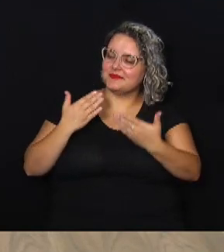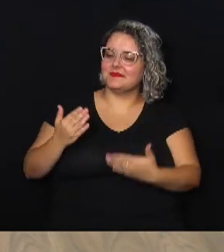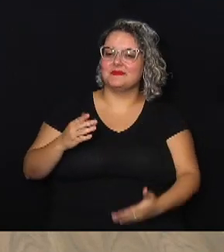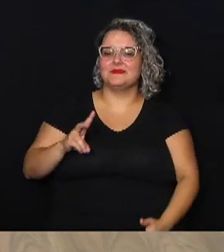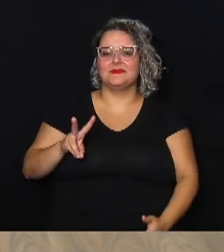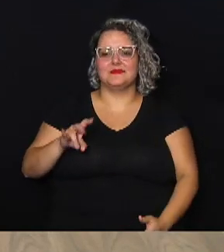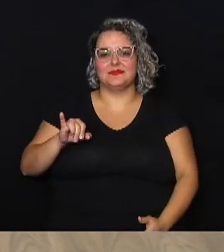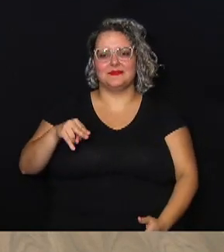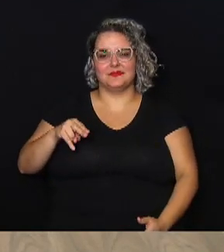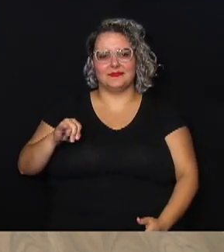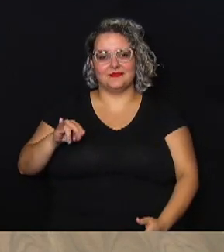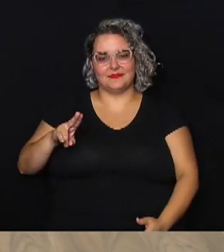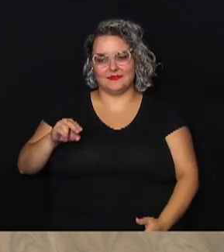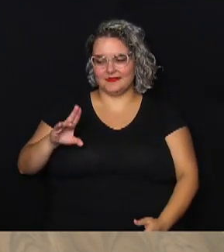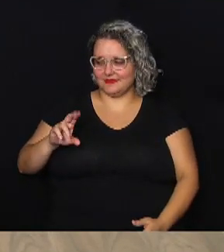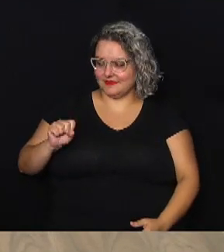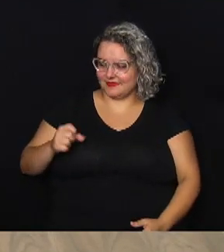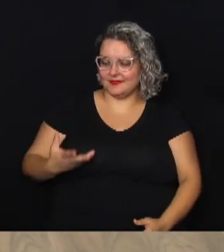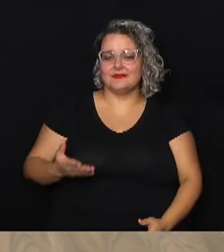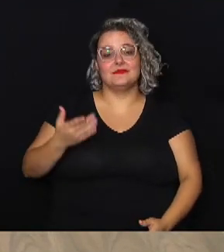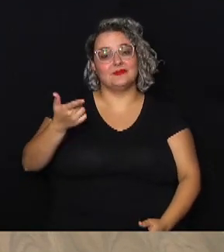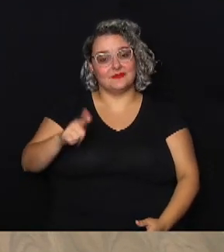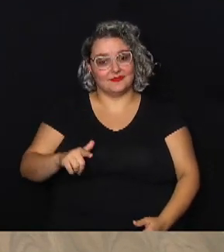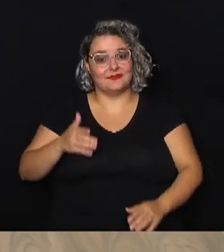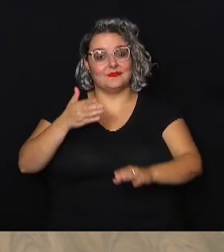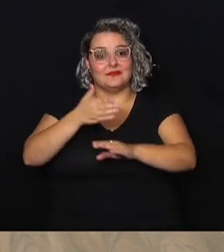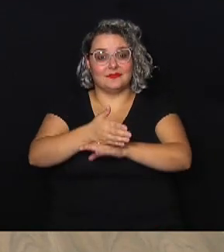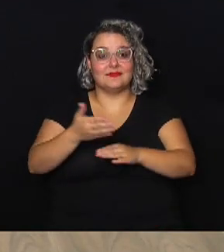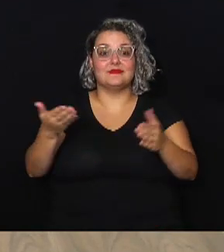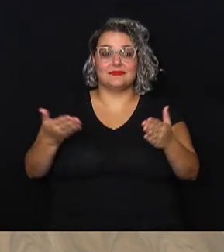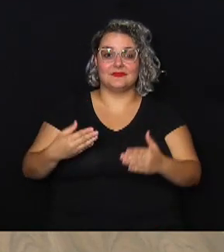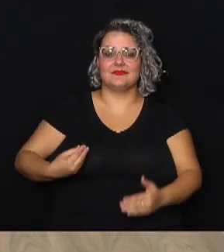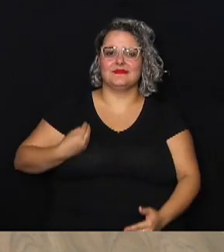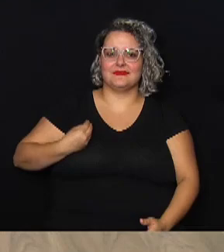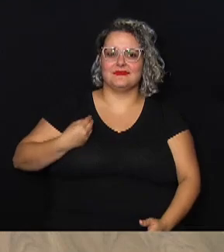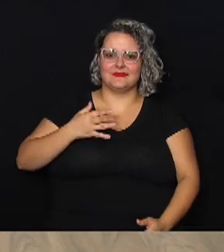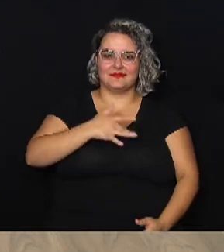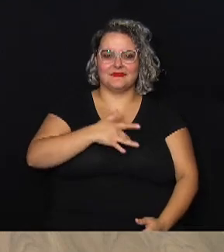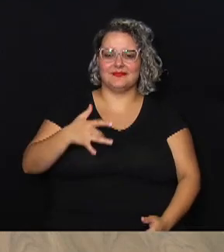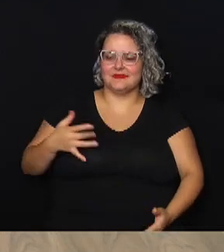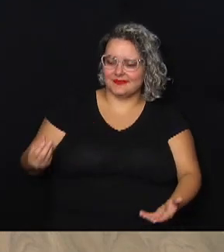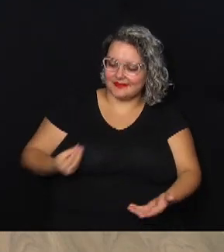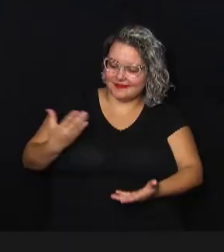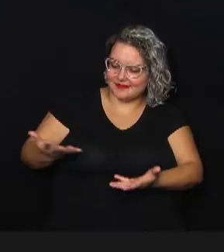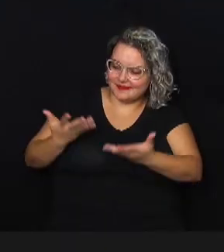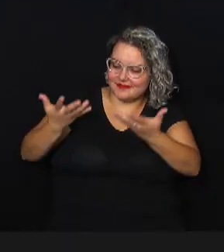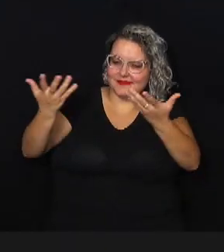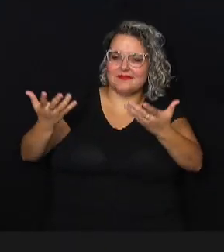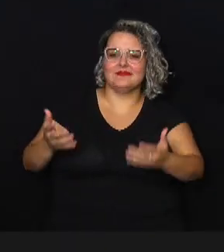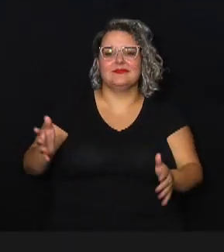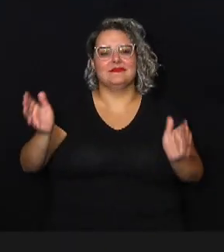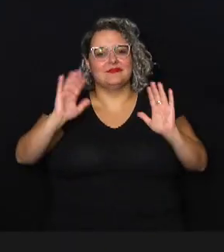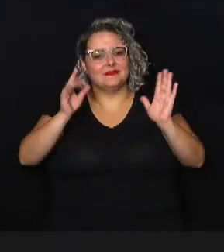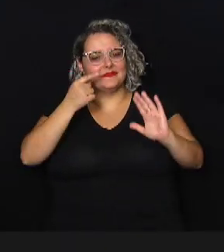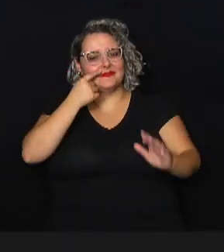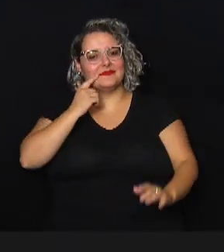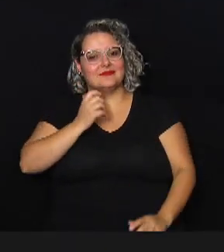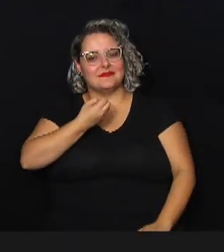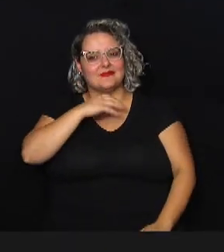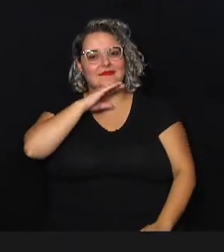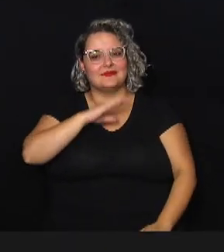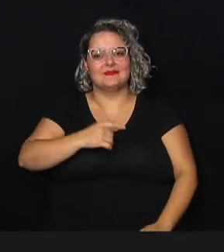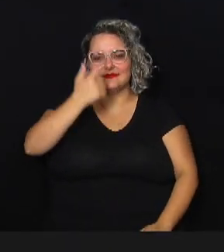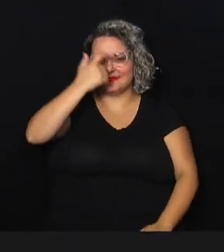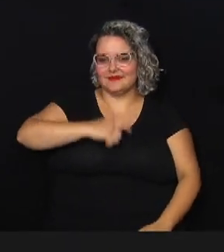agradecer, viu, mais uma vez por participar e dessa vez ao vivo aqui no Saúde é Vida. Olá, Viviane, boa tarde. Eu que